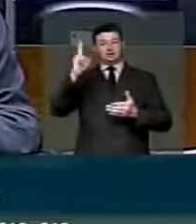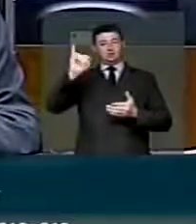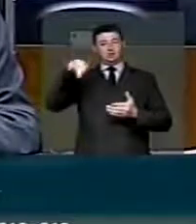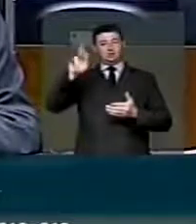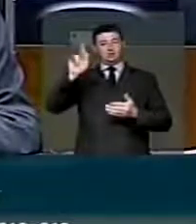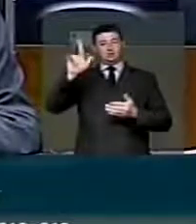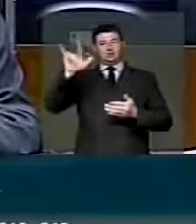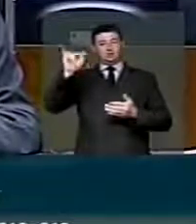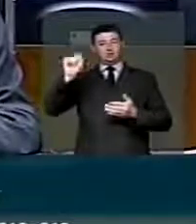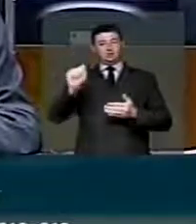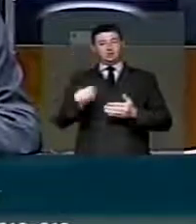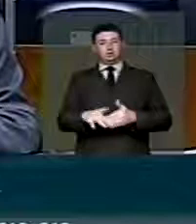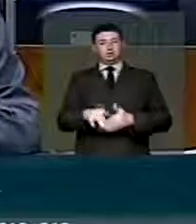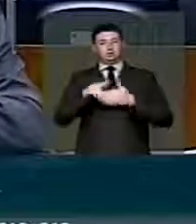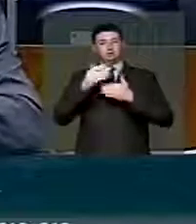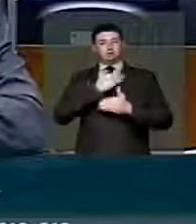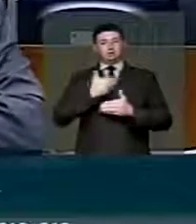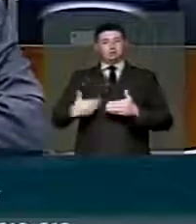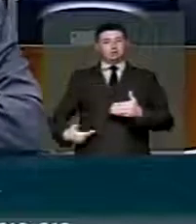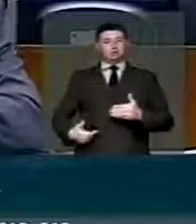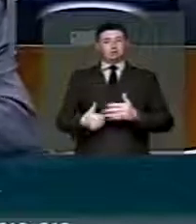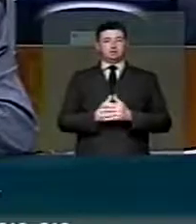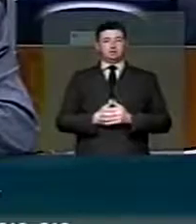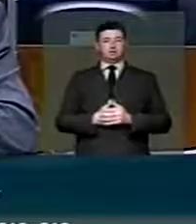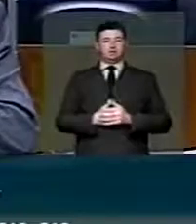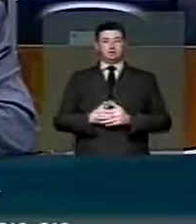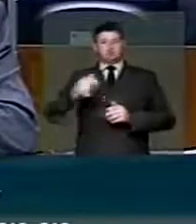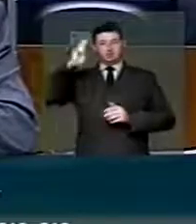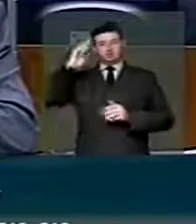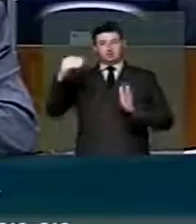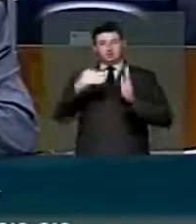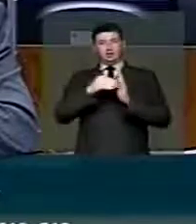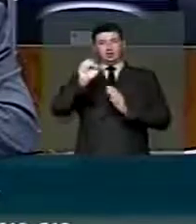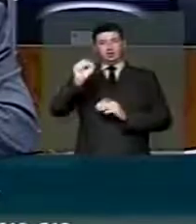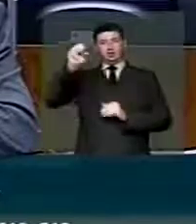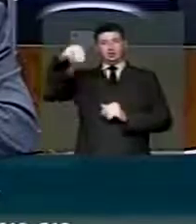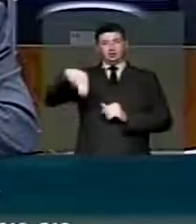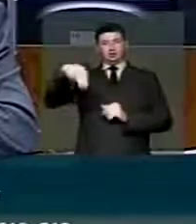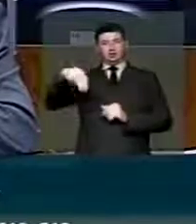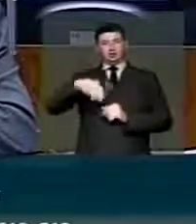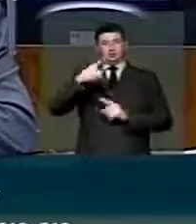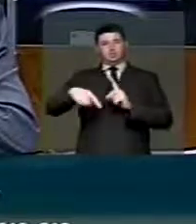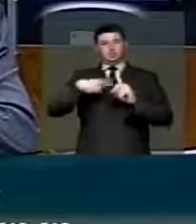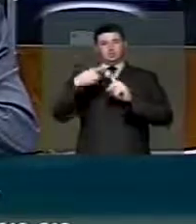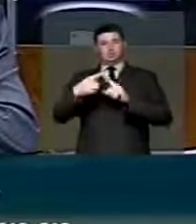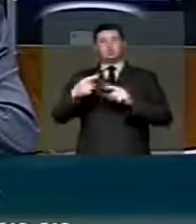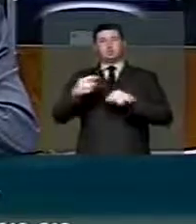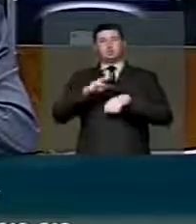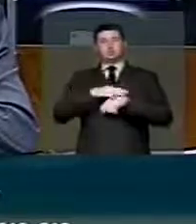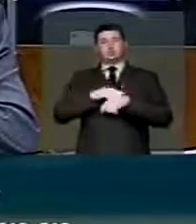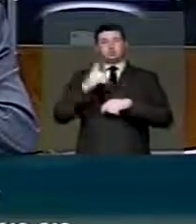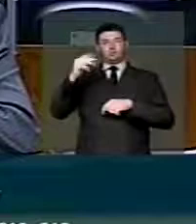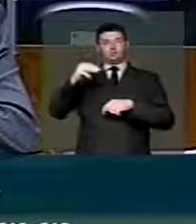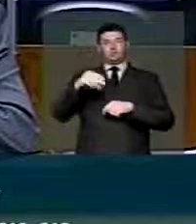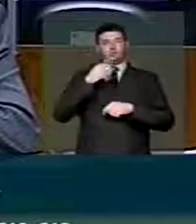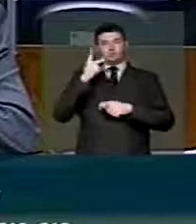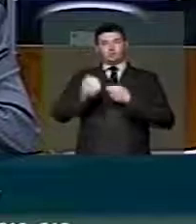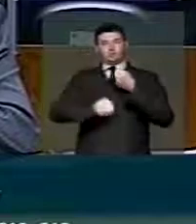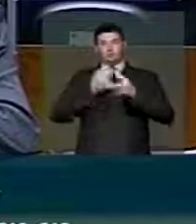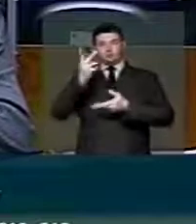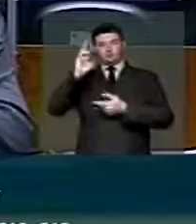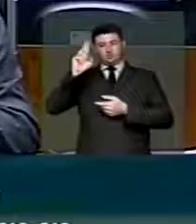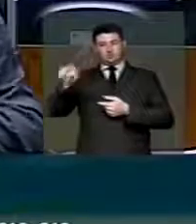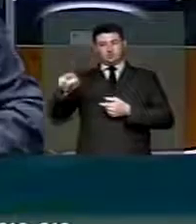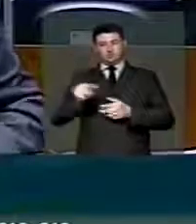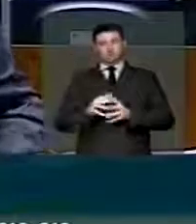Tinalha, líder do governo, o senhor tem até 8 minutos prorrogáveis para fazer o seu pronunciamento.